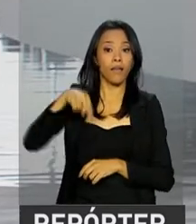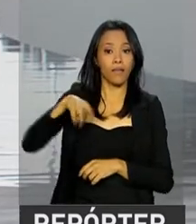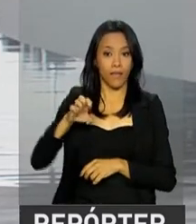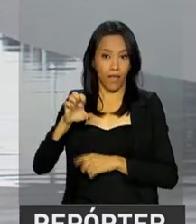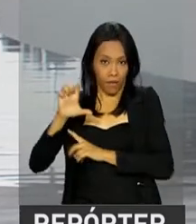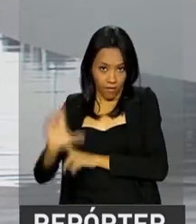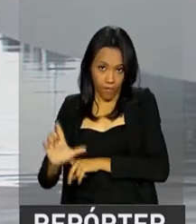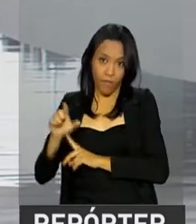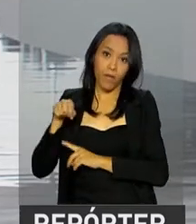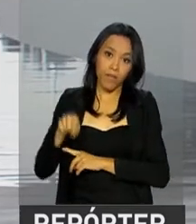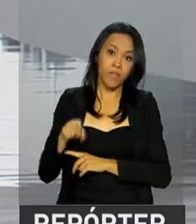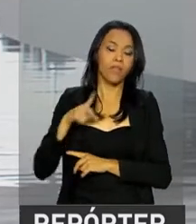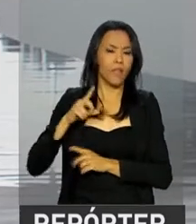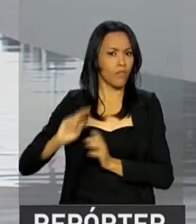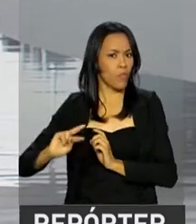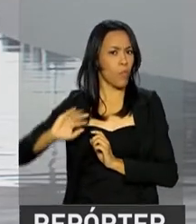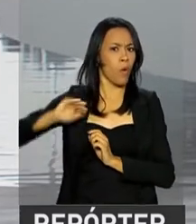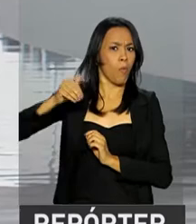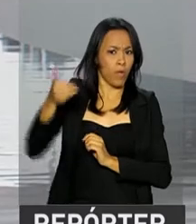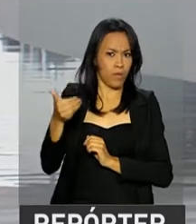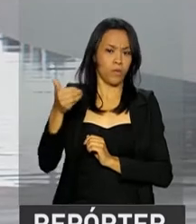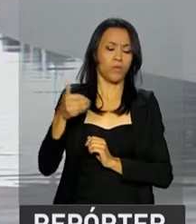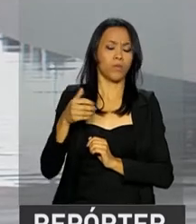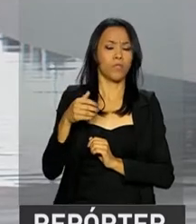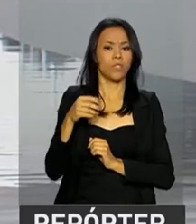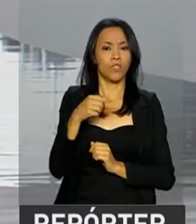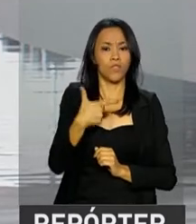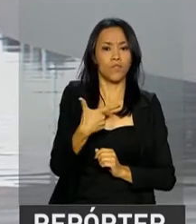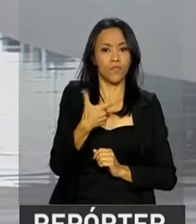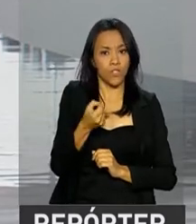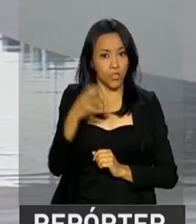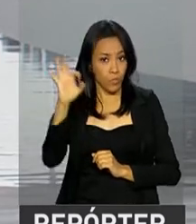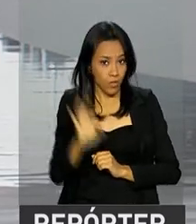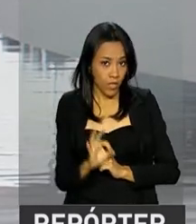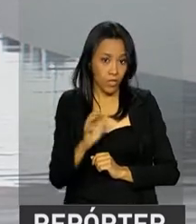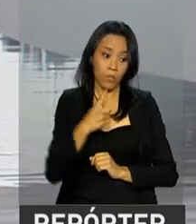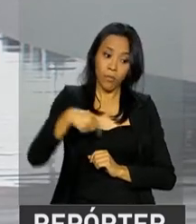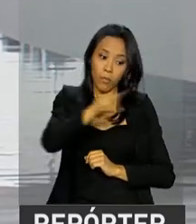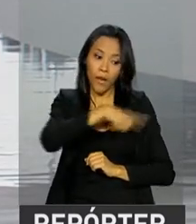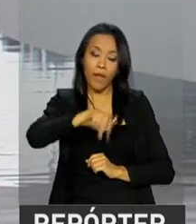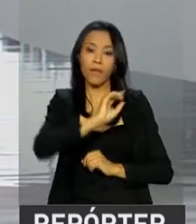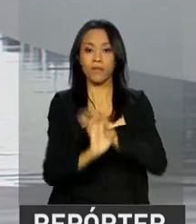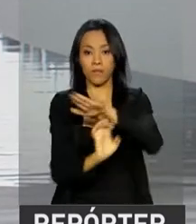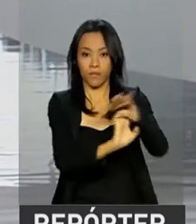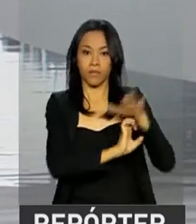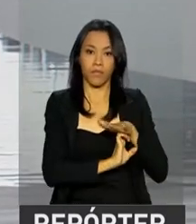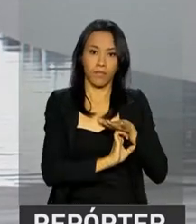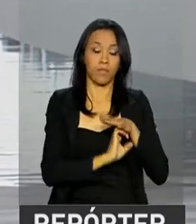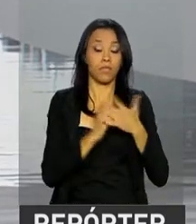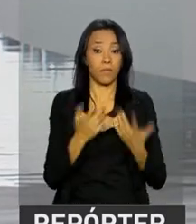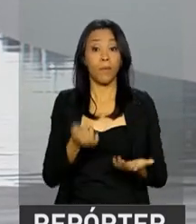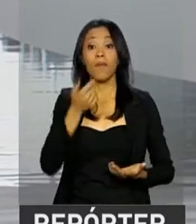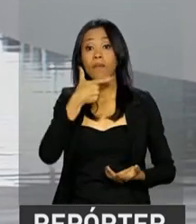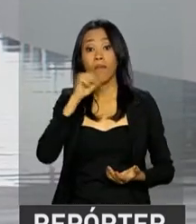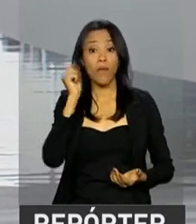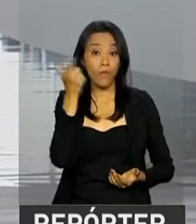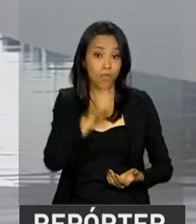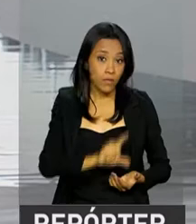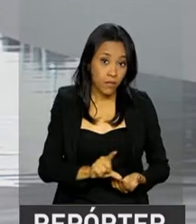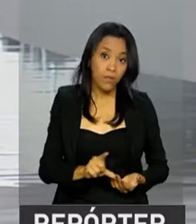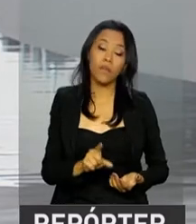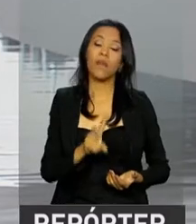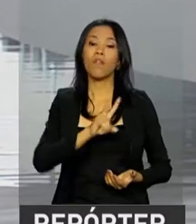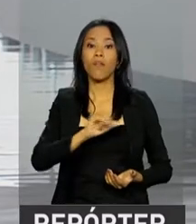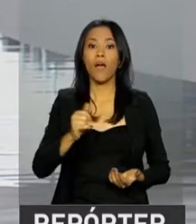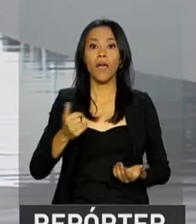que resultaram em reajuste acima de 20% para essas empresas neste ano. O vencedor da disputa deverá